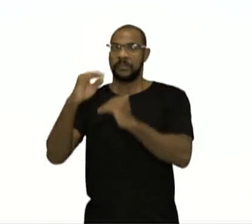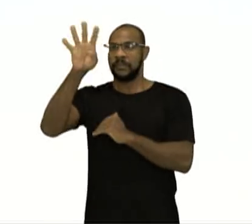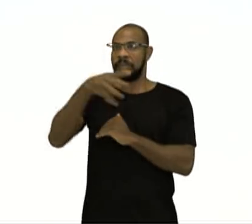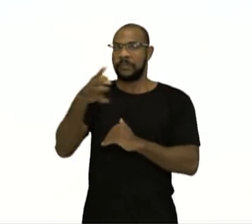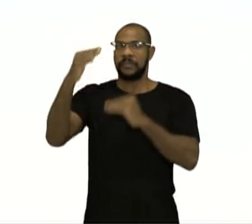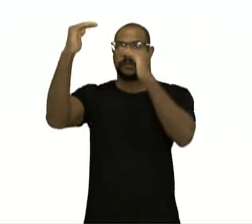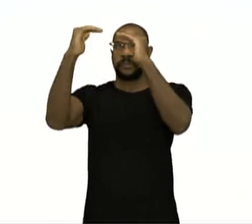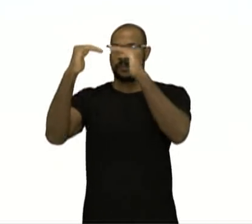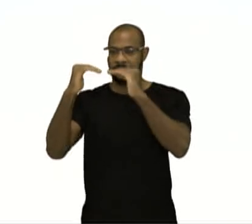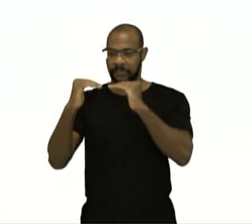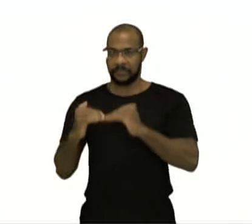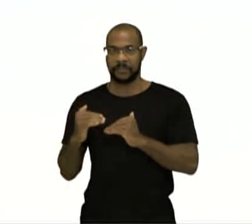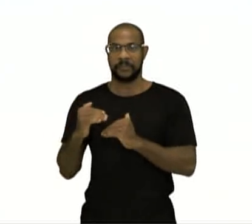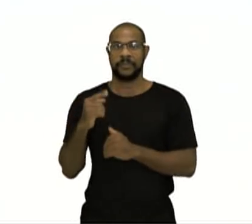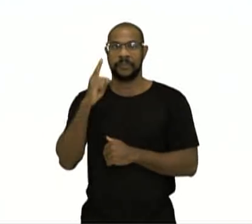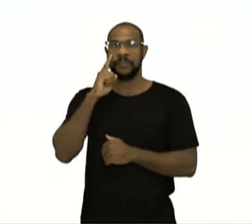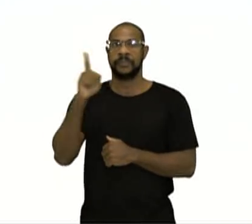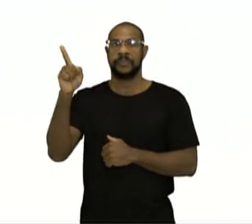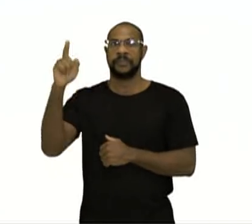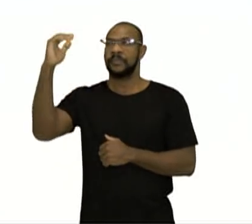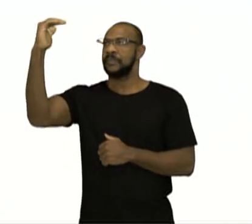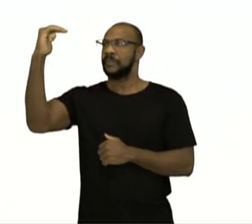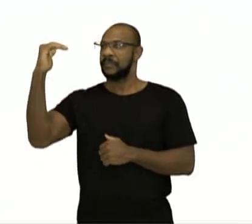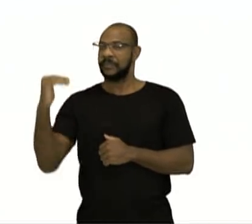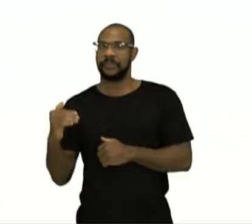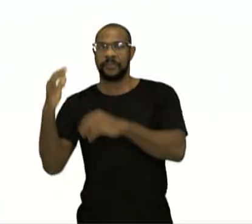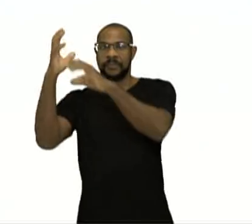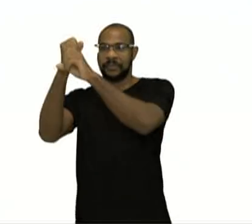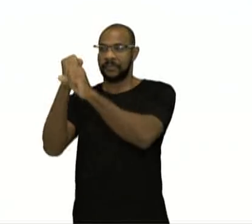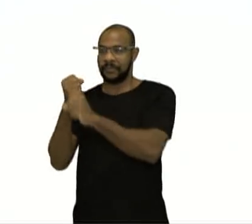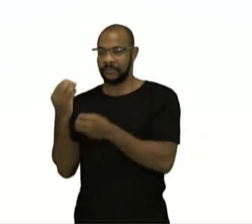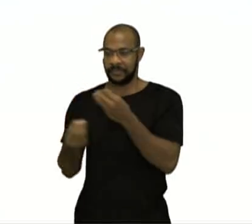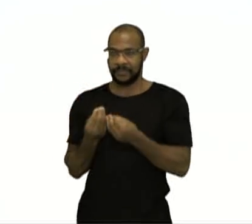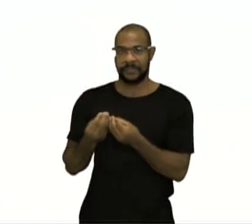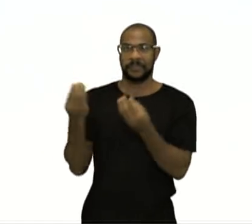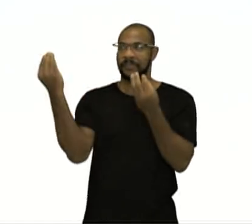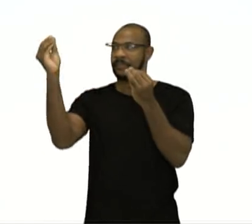para todas as vezes que ela fez essa contagem.